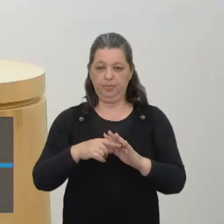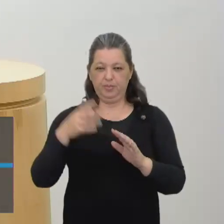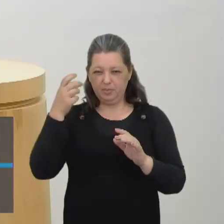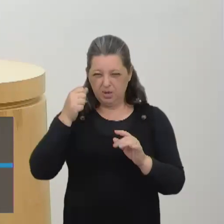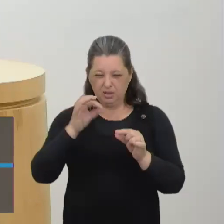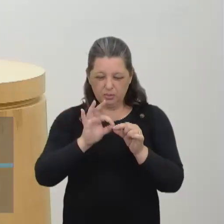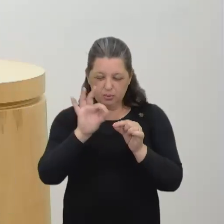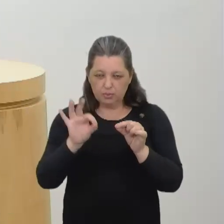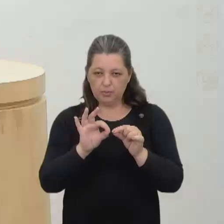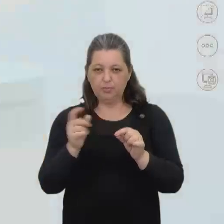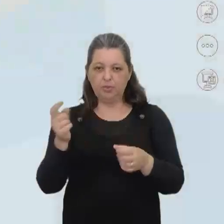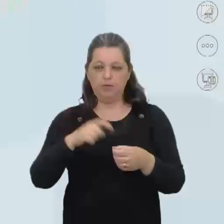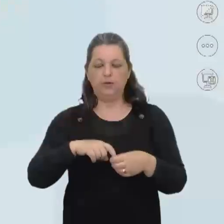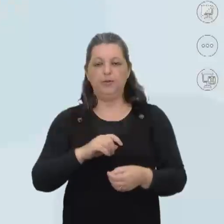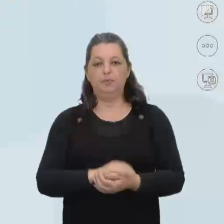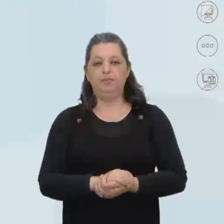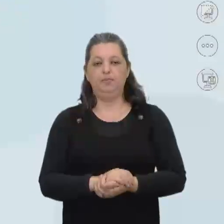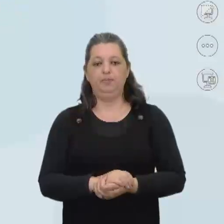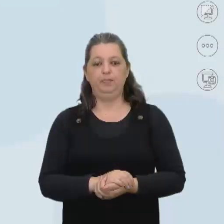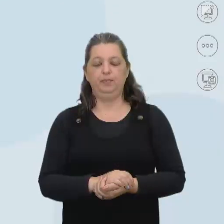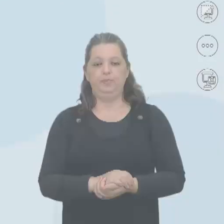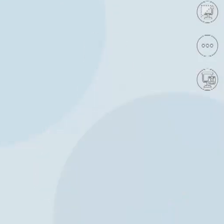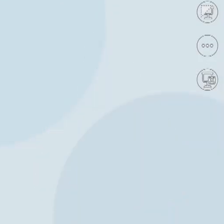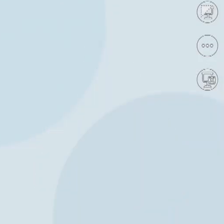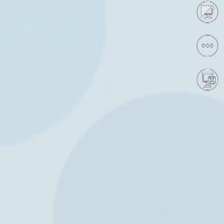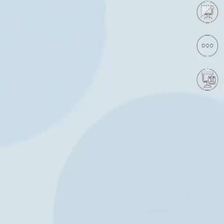da pequenininha. Já voltamos.